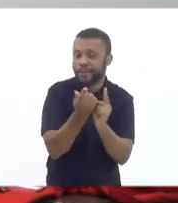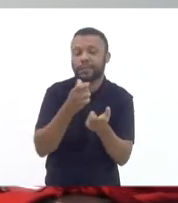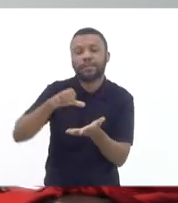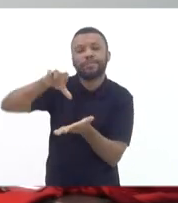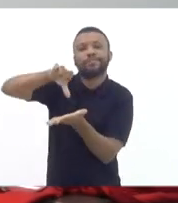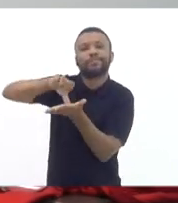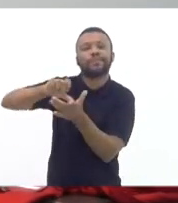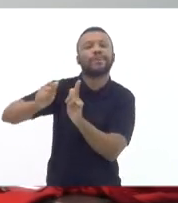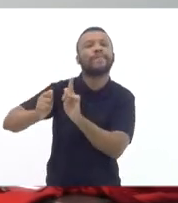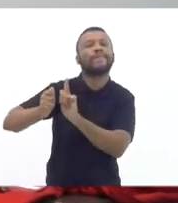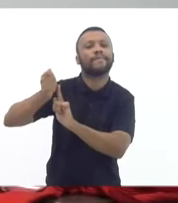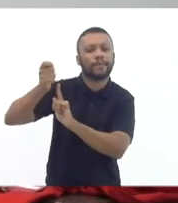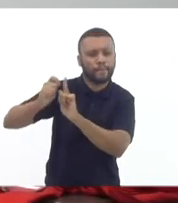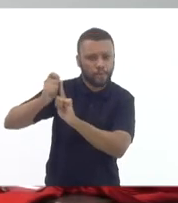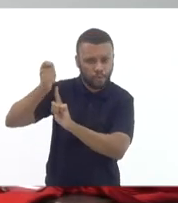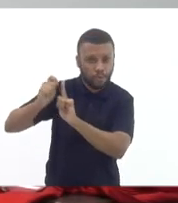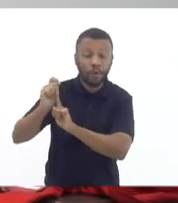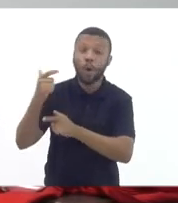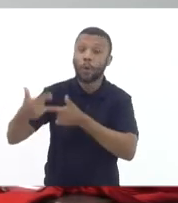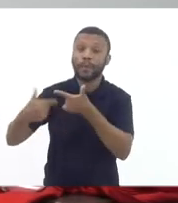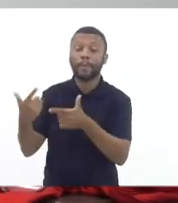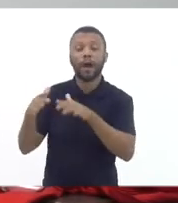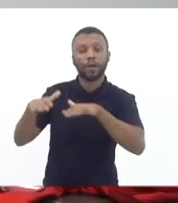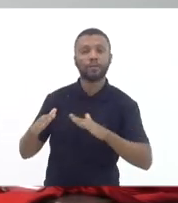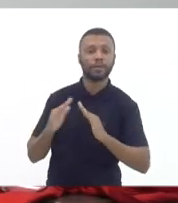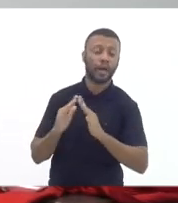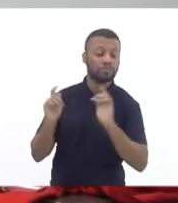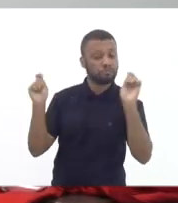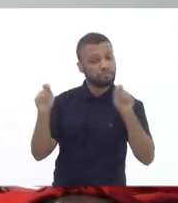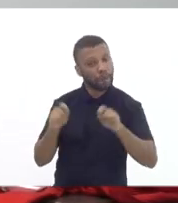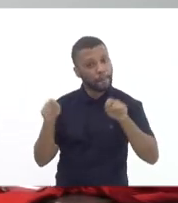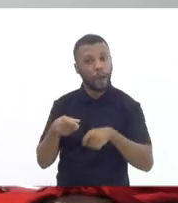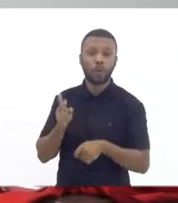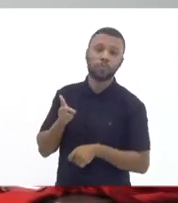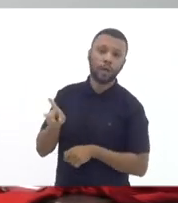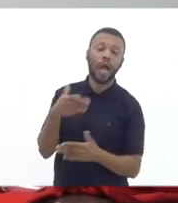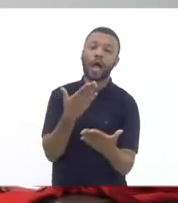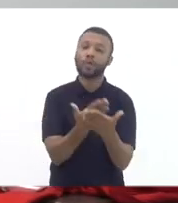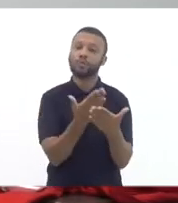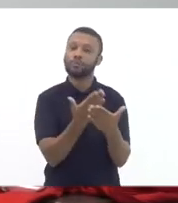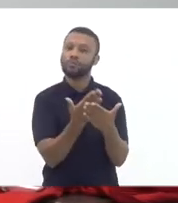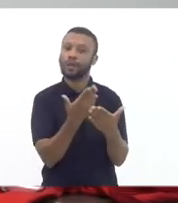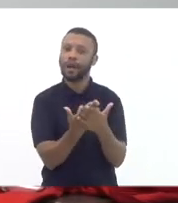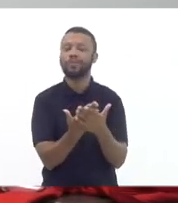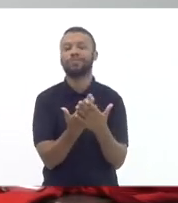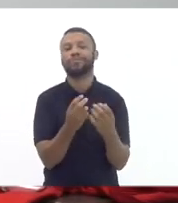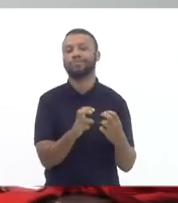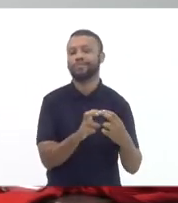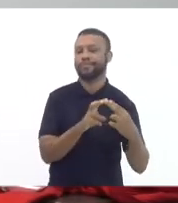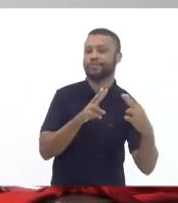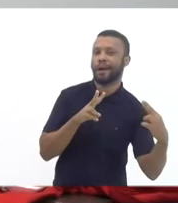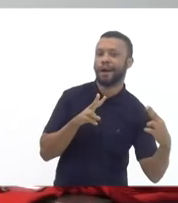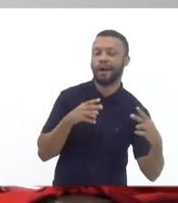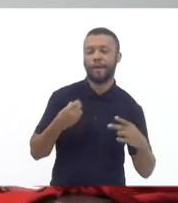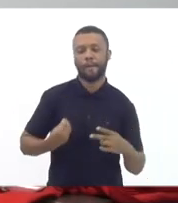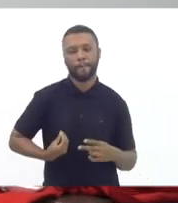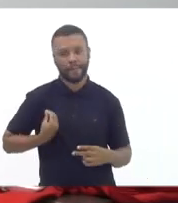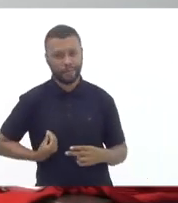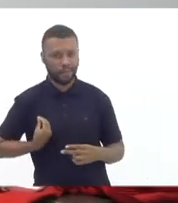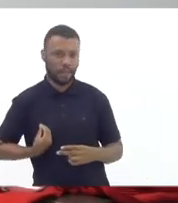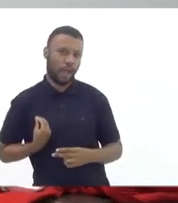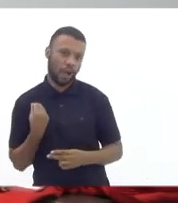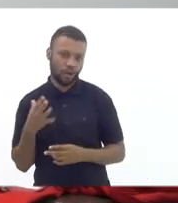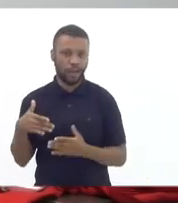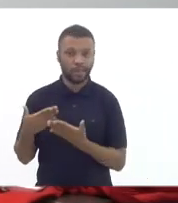Friburgo. Eu trabalho em casa, isso me permite continuar estudando semipresencial, já que ainda